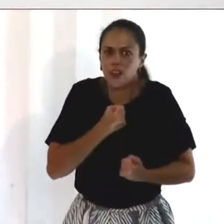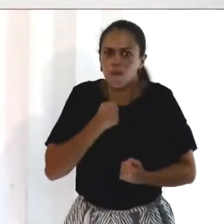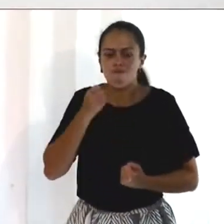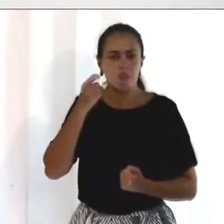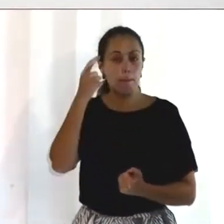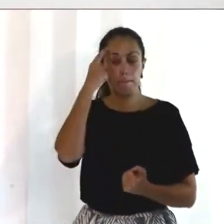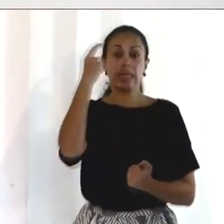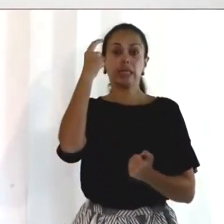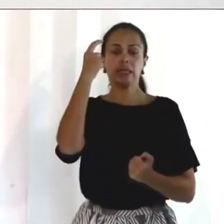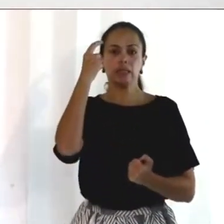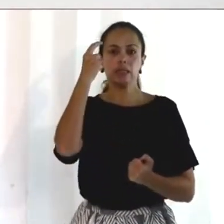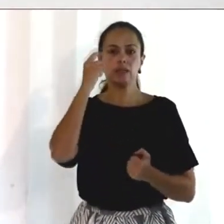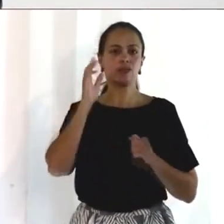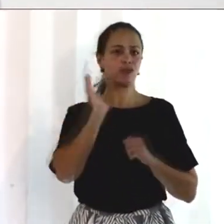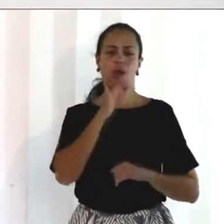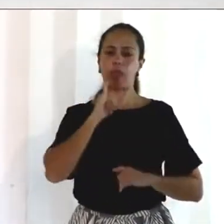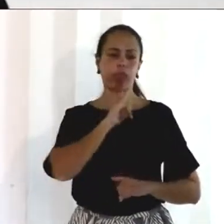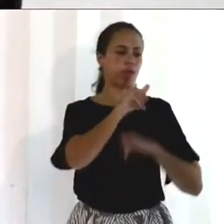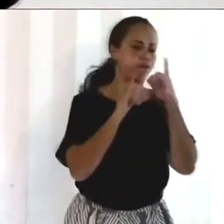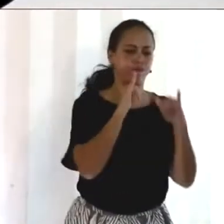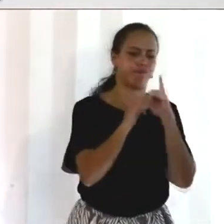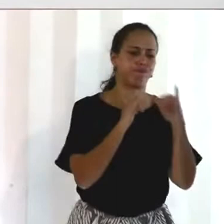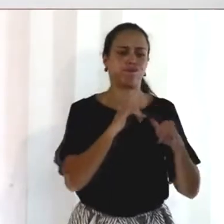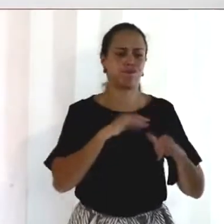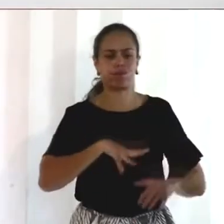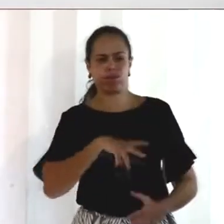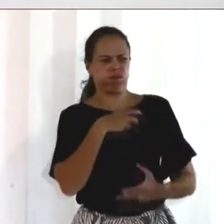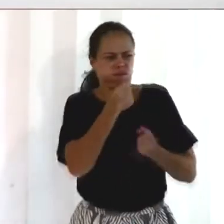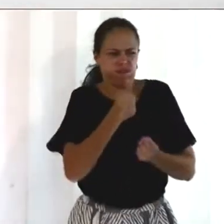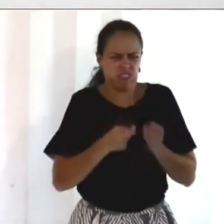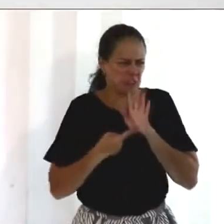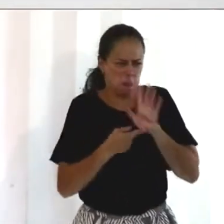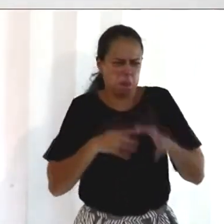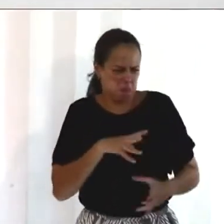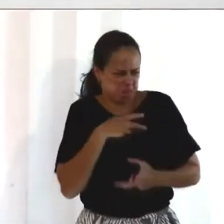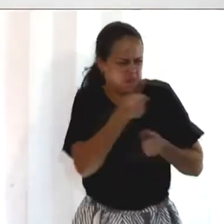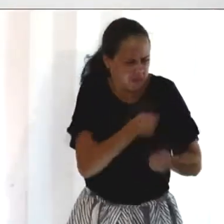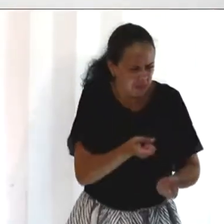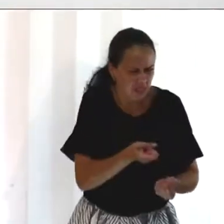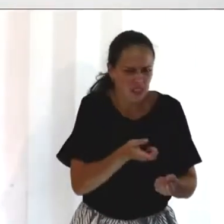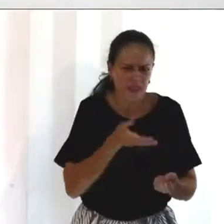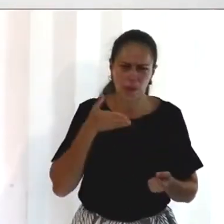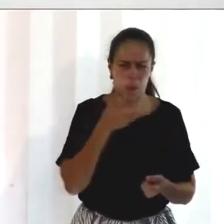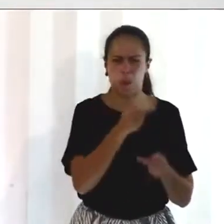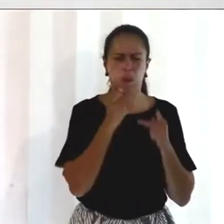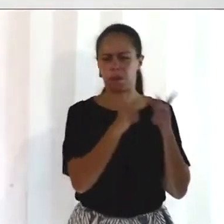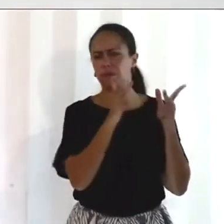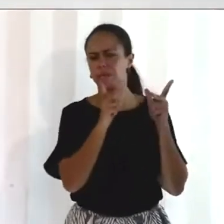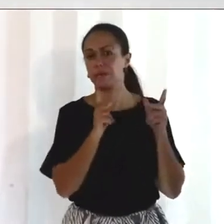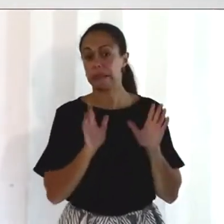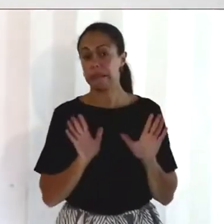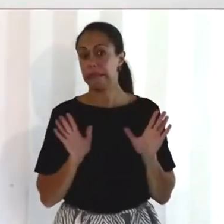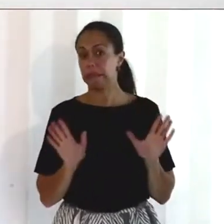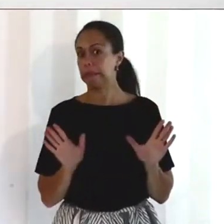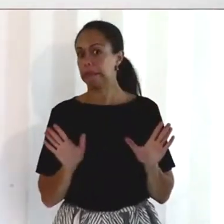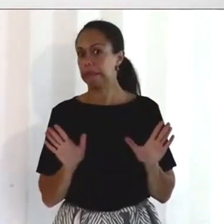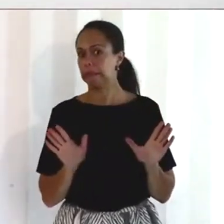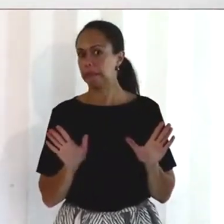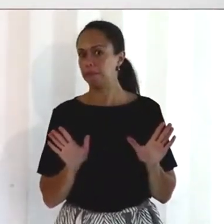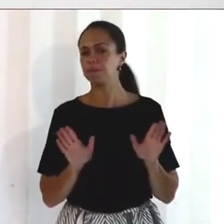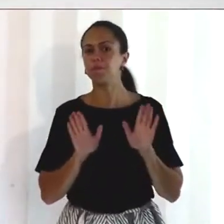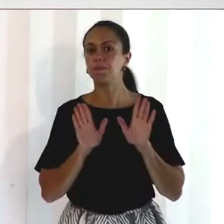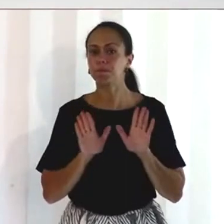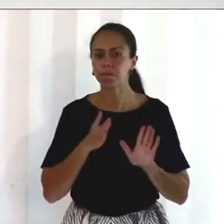primeiro século, porque era uma igreja muito atacada, era uma igreja pressionada e era uma igreja que se irava